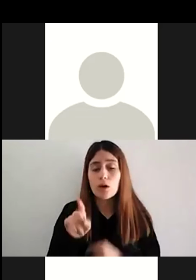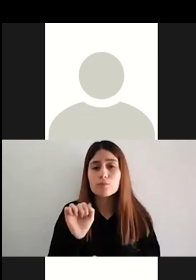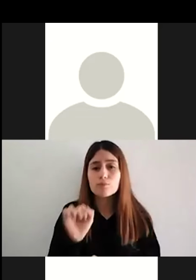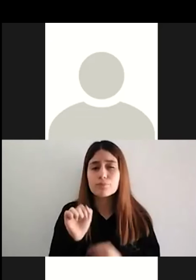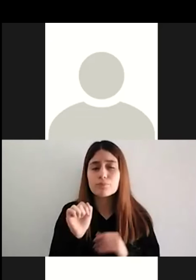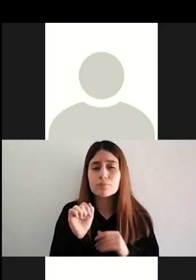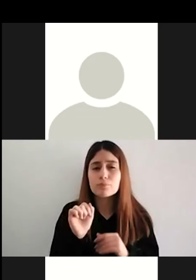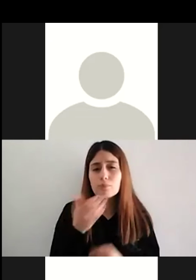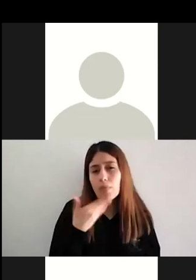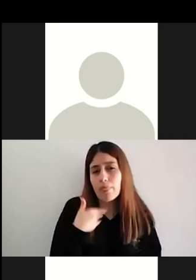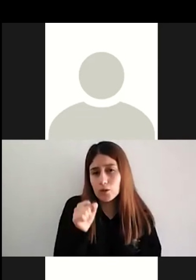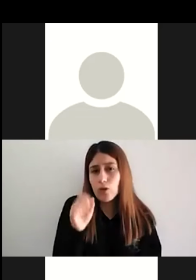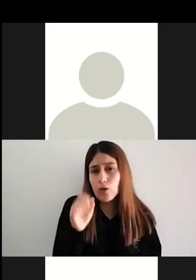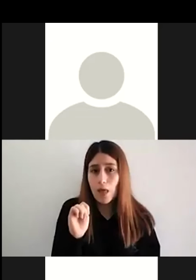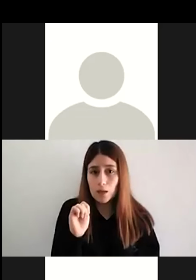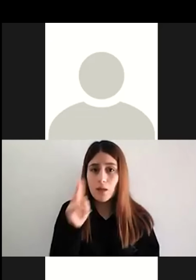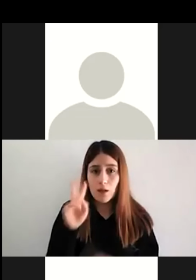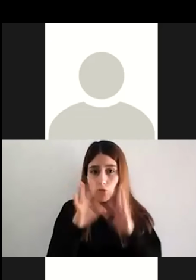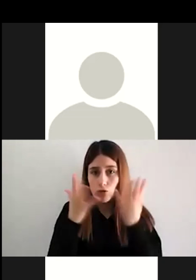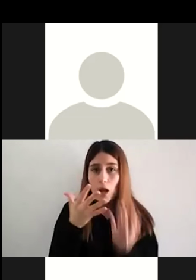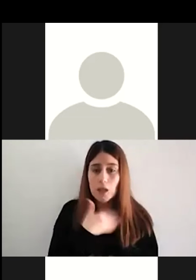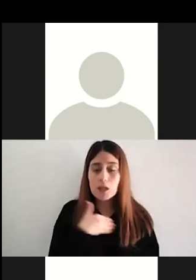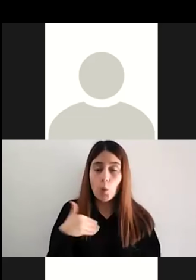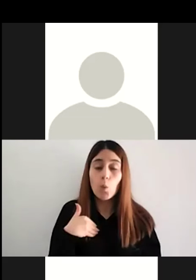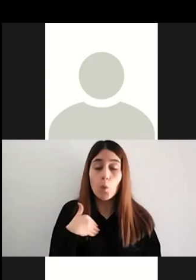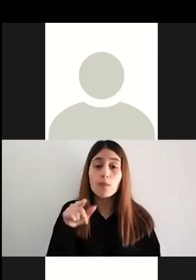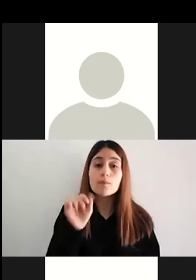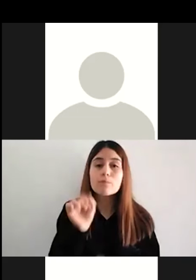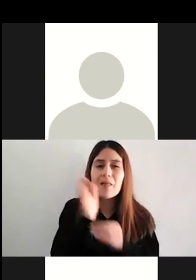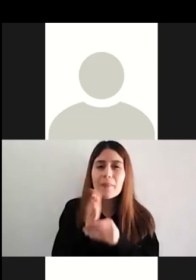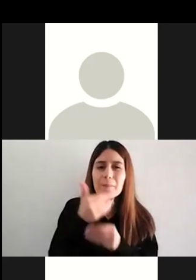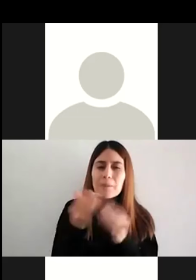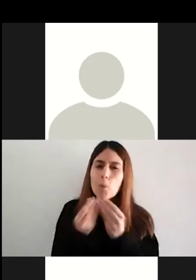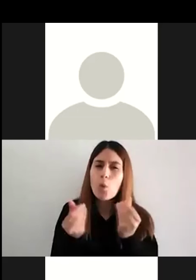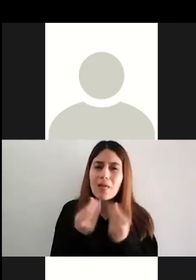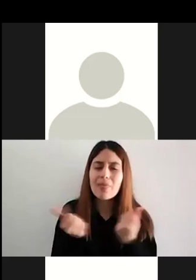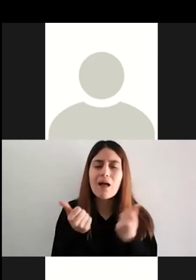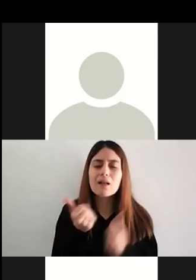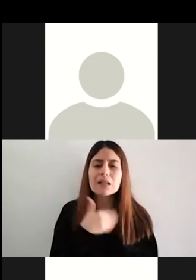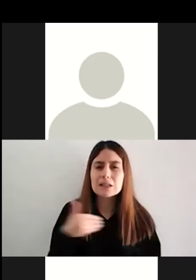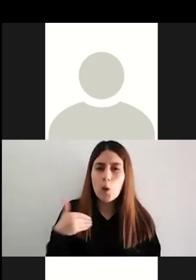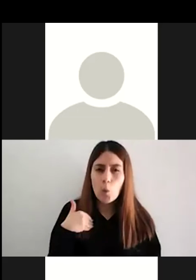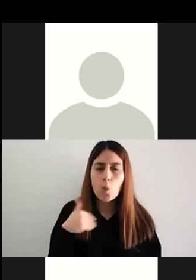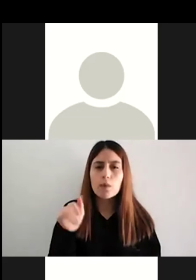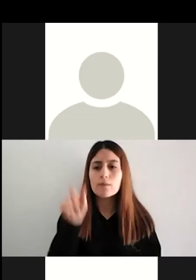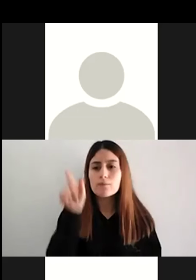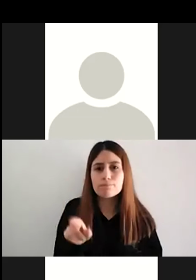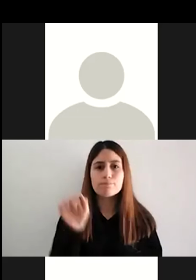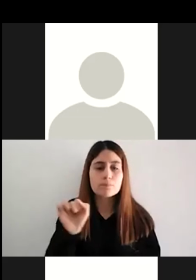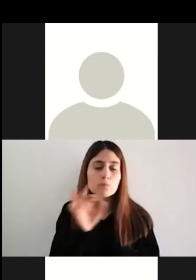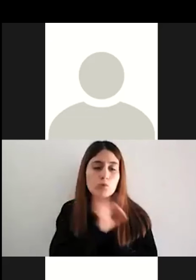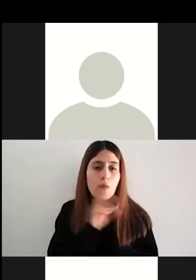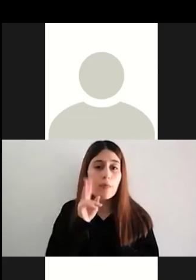ou seja, a Direção-Geral da Saúde, e em concreto através do Departamento de Qualidade da Saúde, na figura do seu